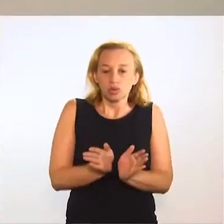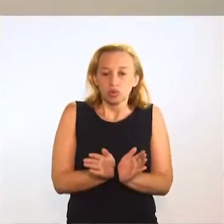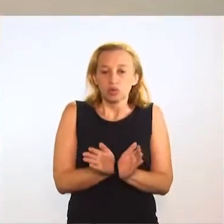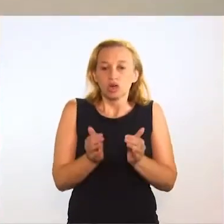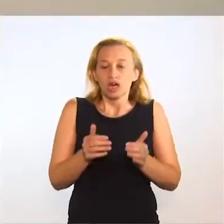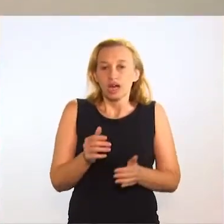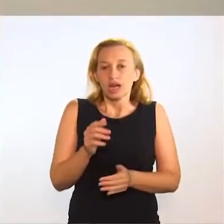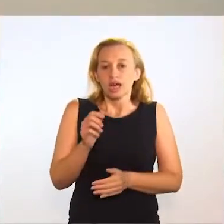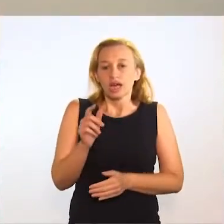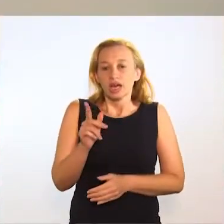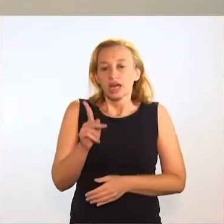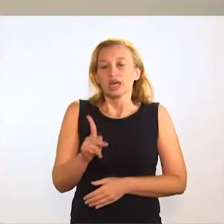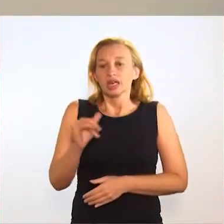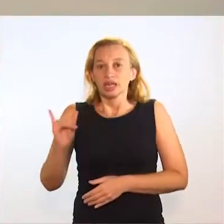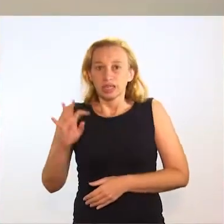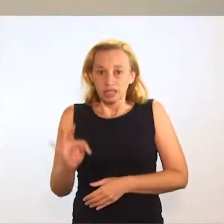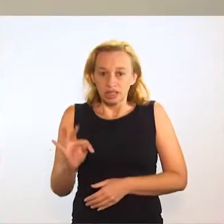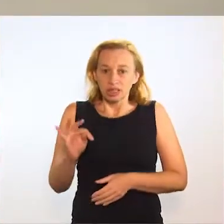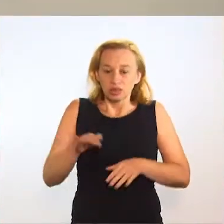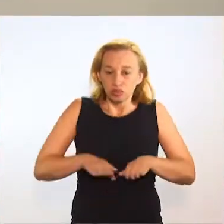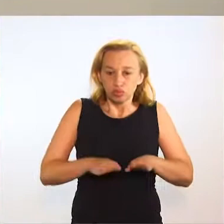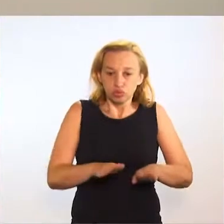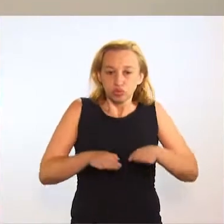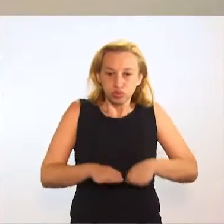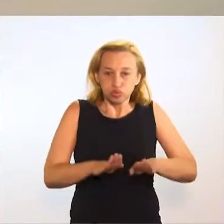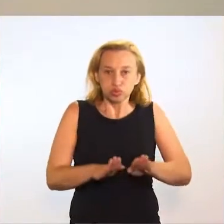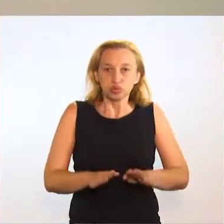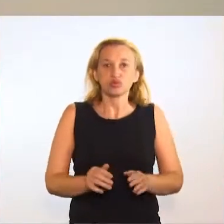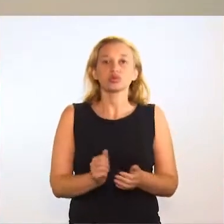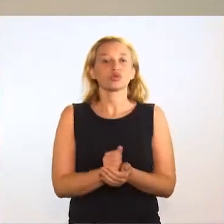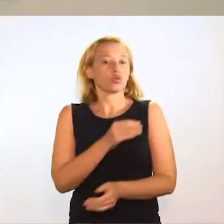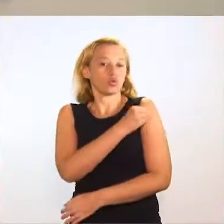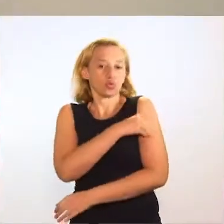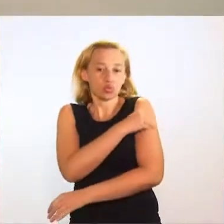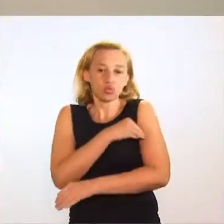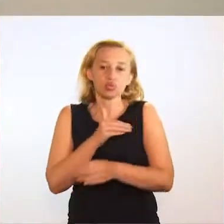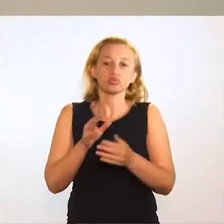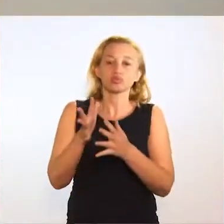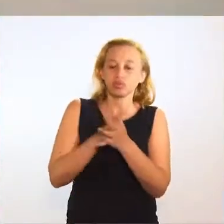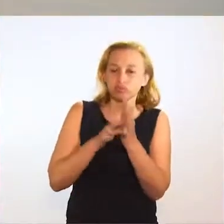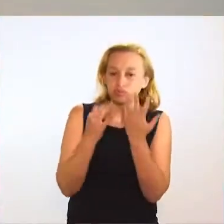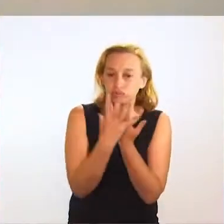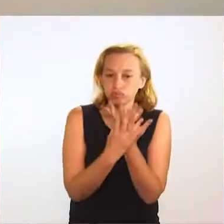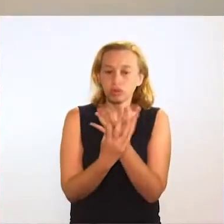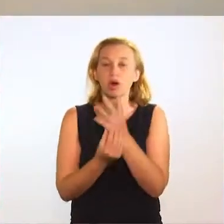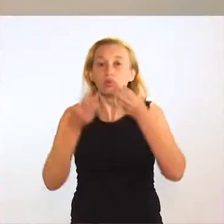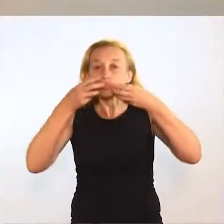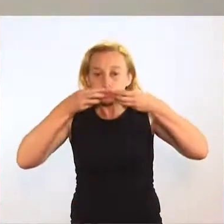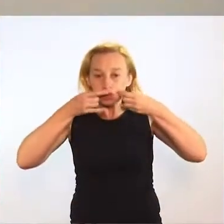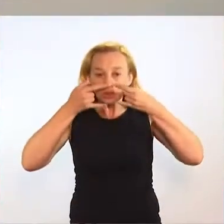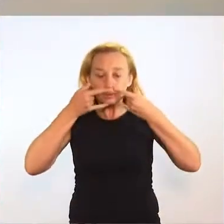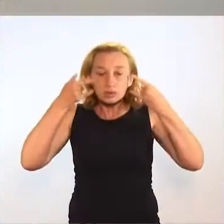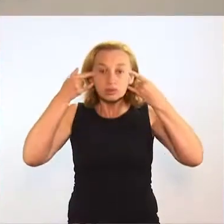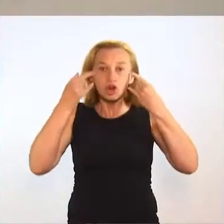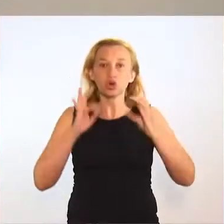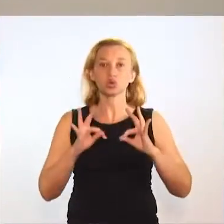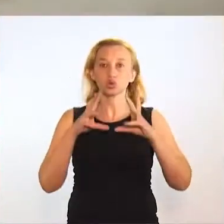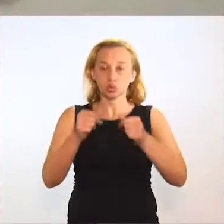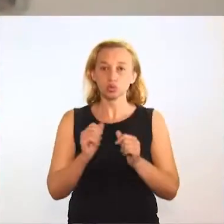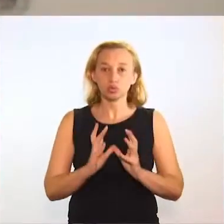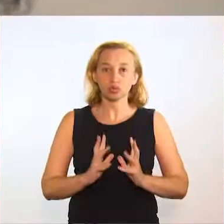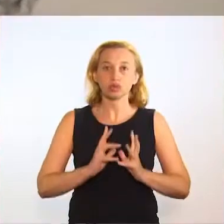costura e esses kits eram levados com máscara de proteção, álcool gel, luva para casa delas,